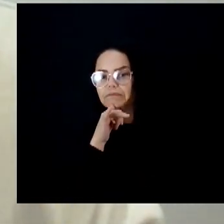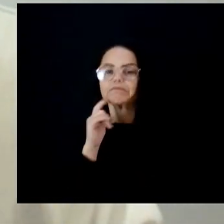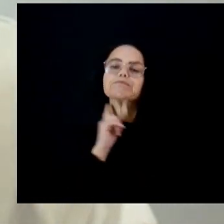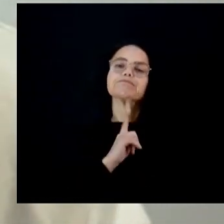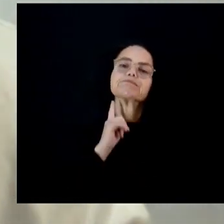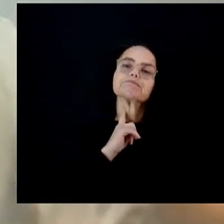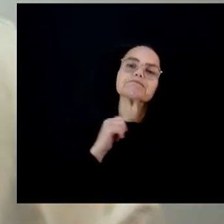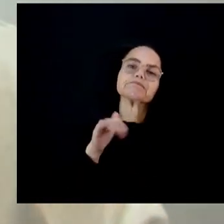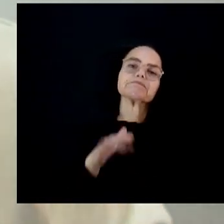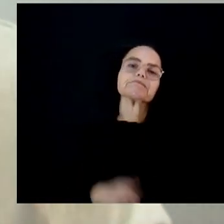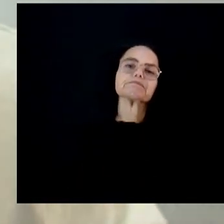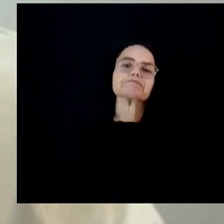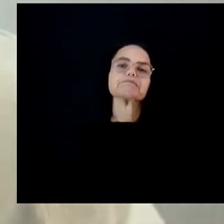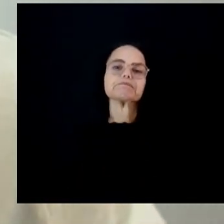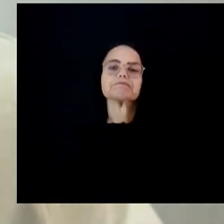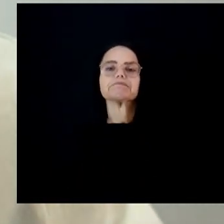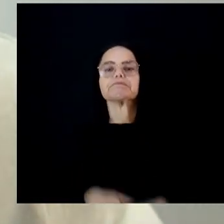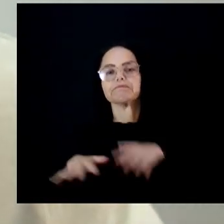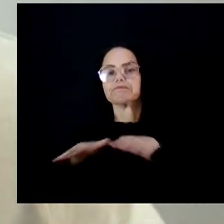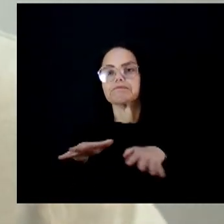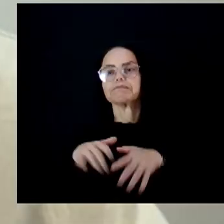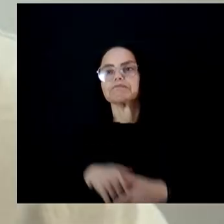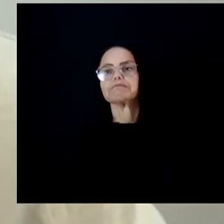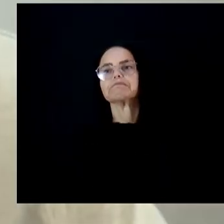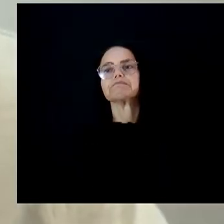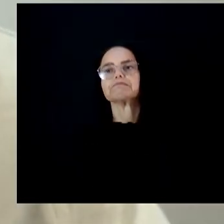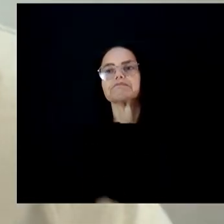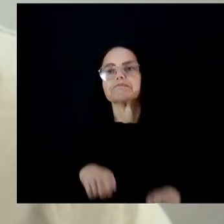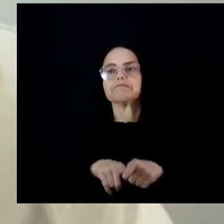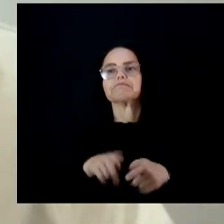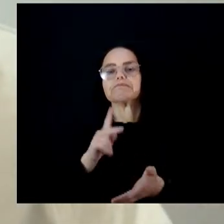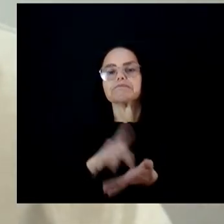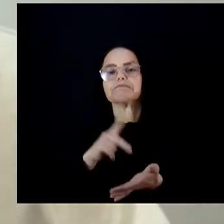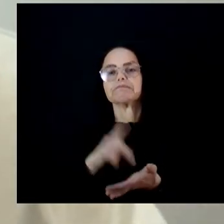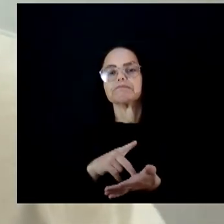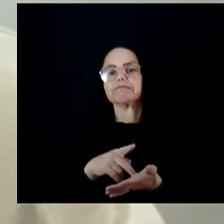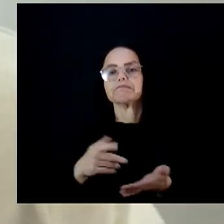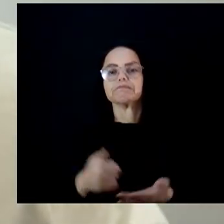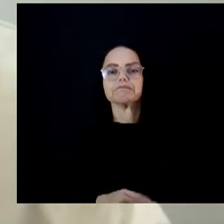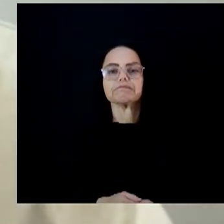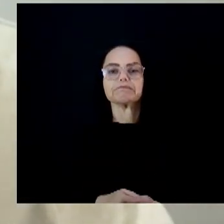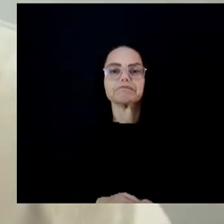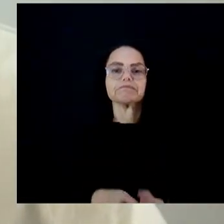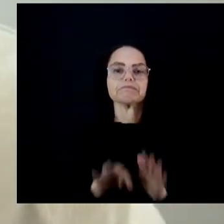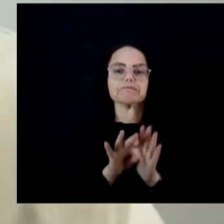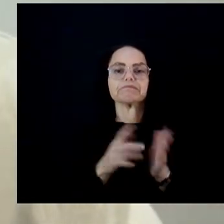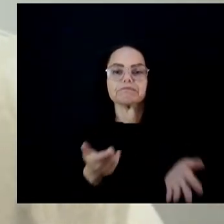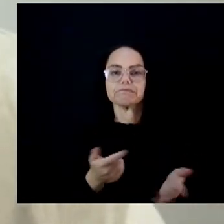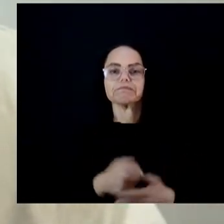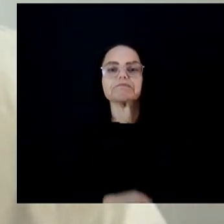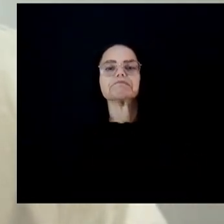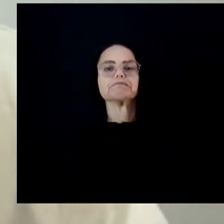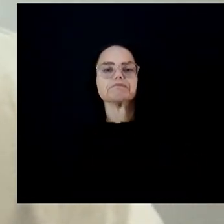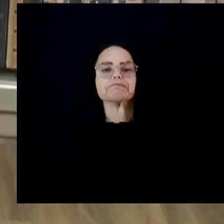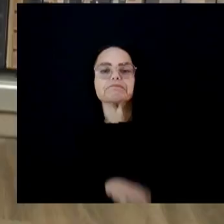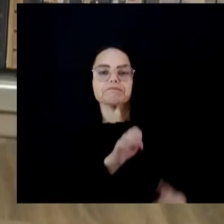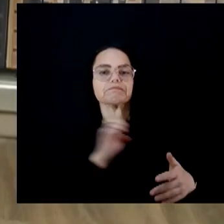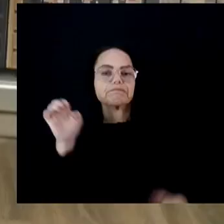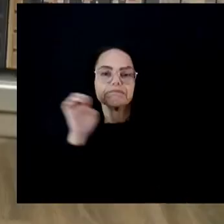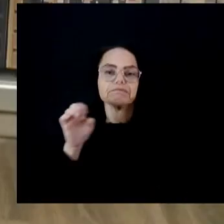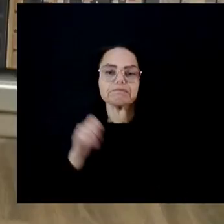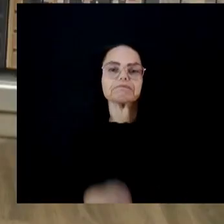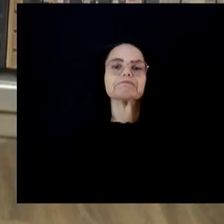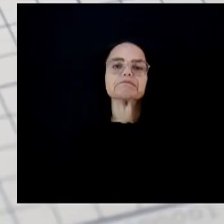quantidade de terremotos. Só que isso reflete também a realidade que a gente tem mais estações sismográficas nesse estado.